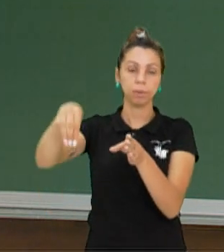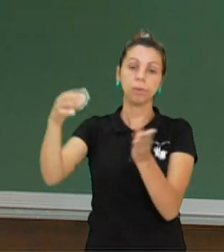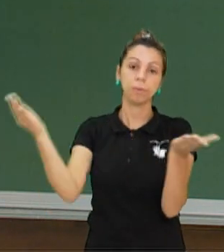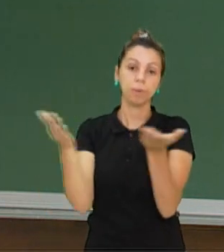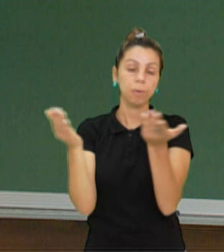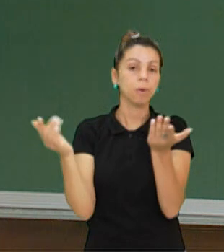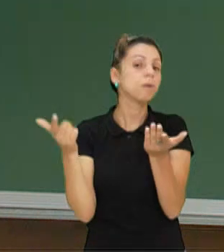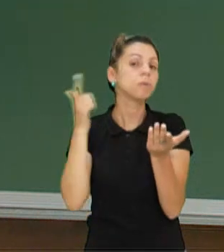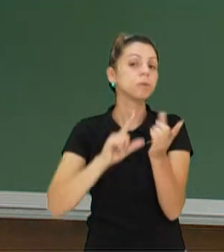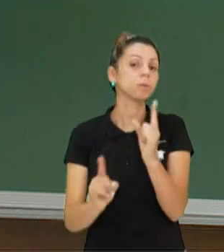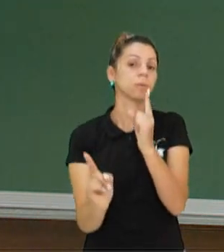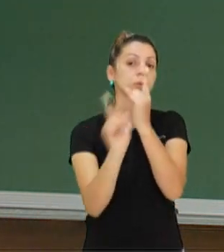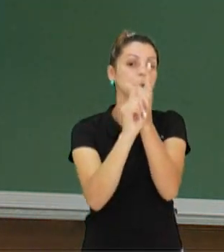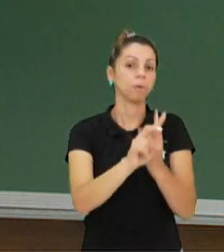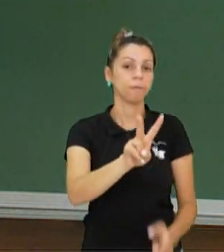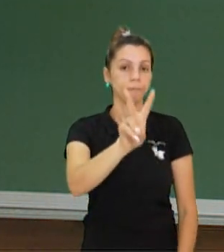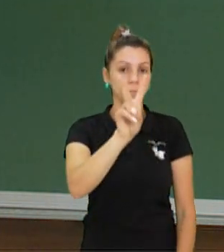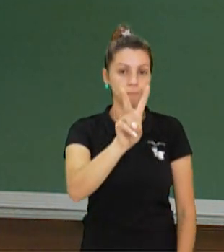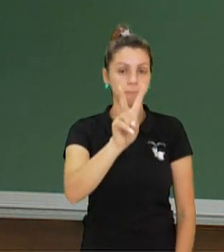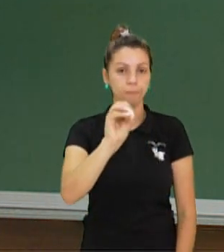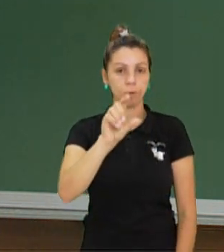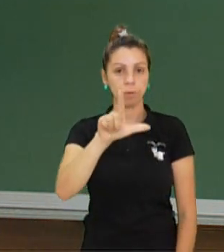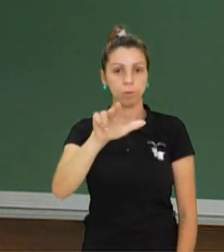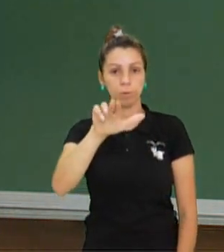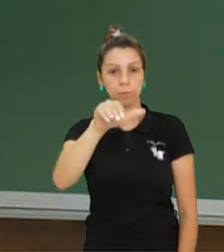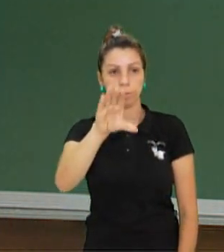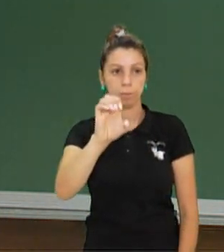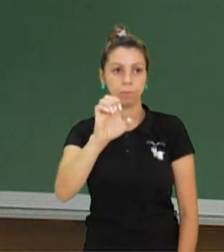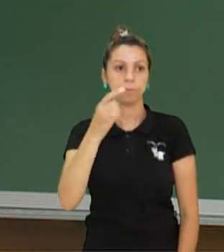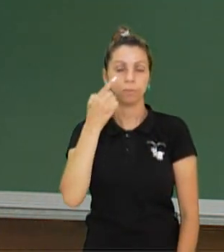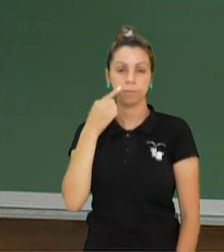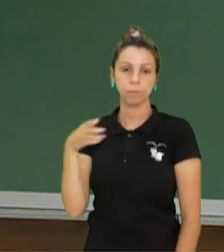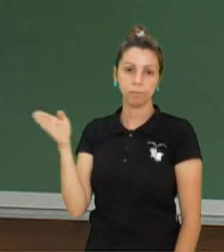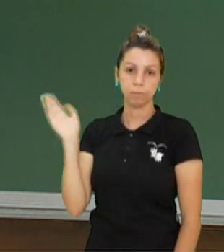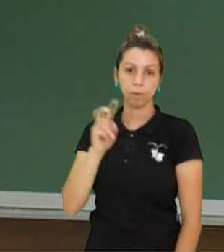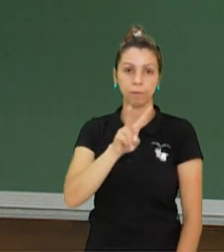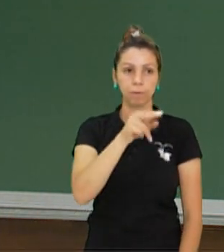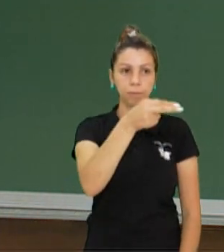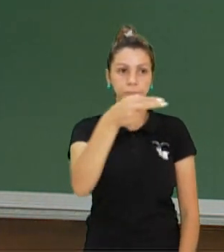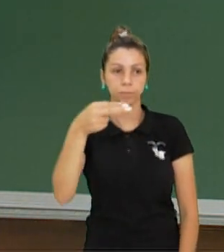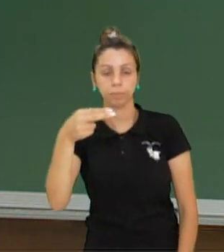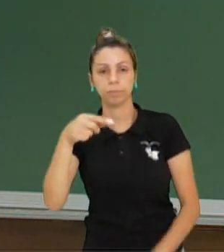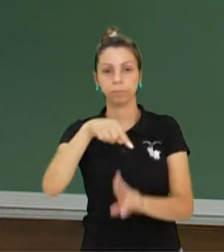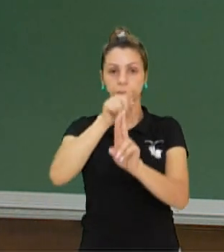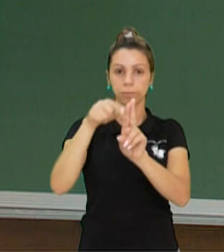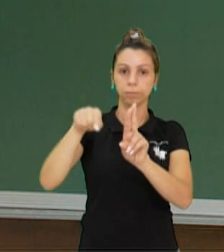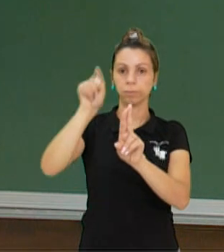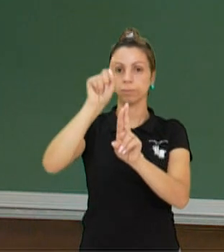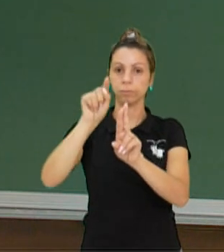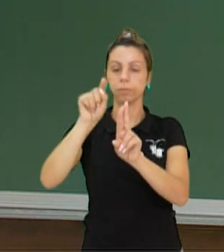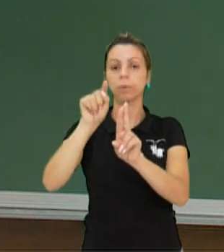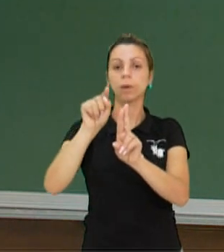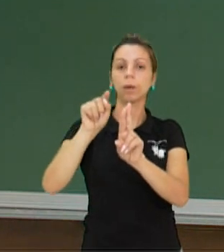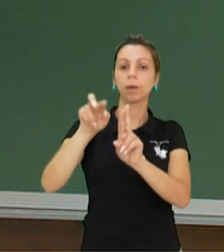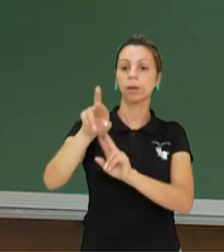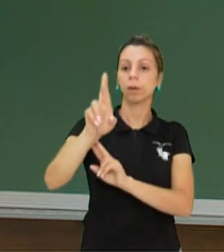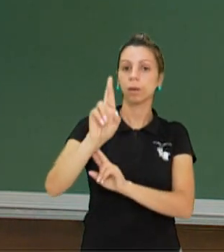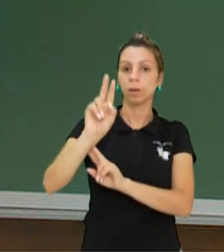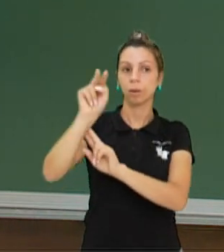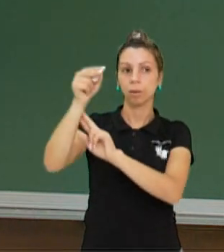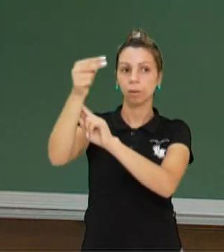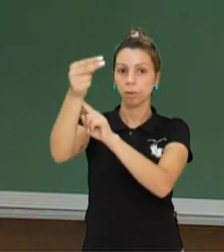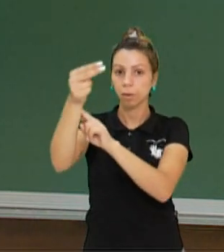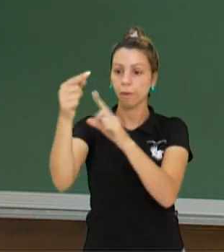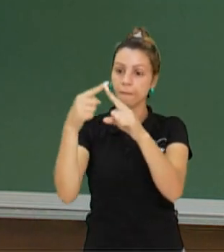volume, né? Como calculo o volume? Está lá a formulazinha, πr ao quadrado multiplicado pelo h. Lembrando que o h é a altura